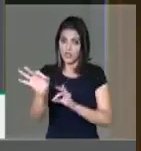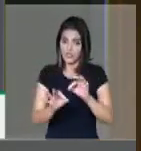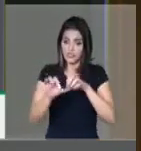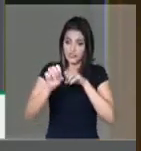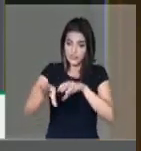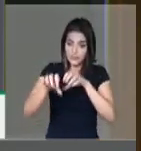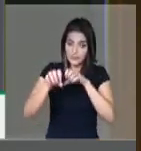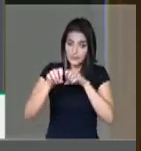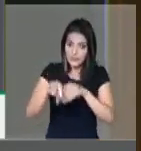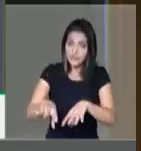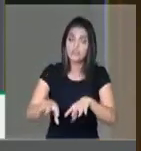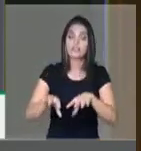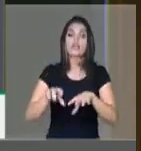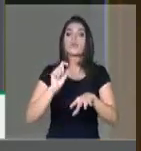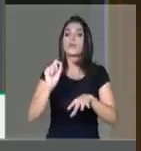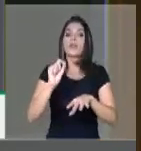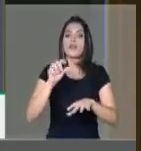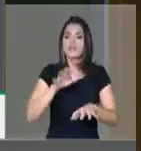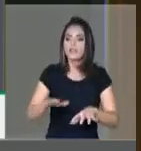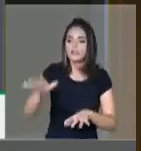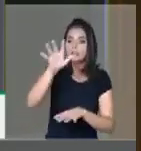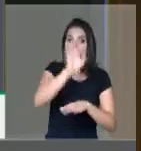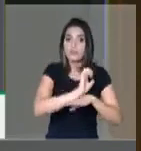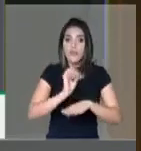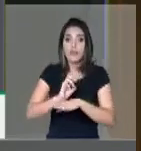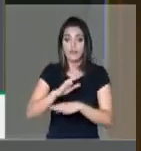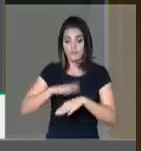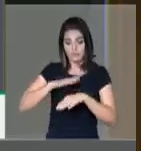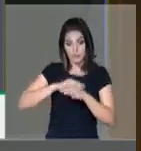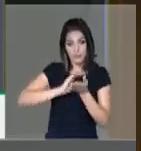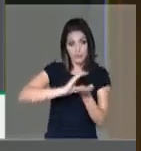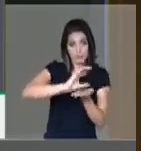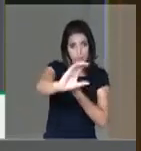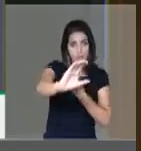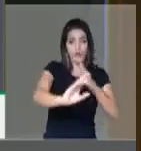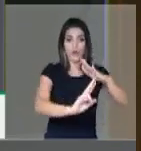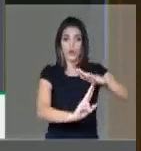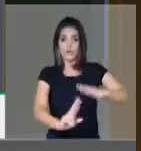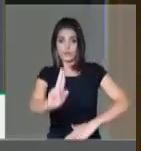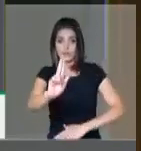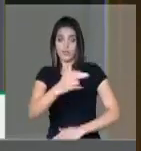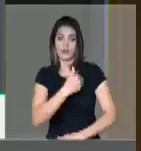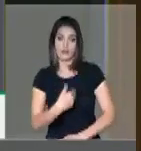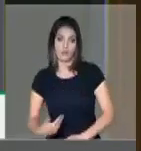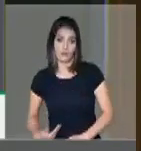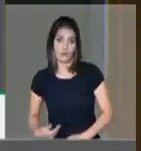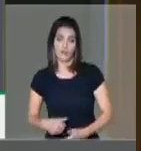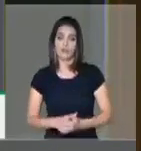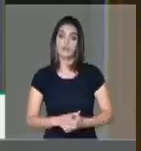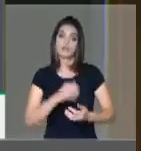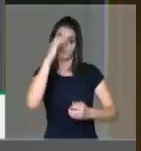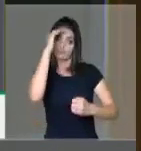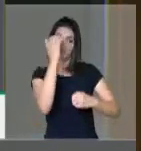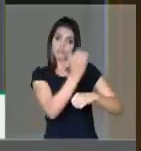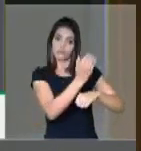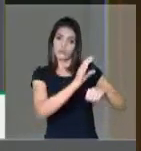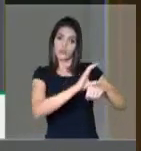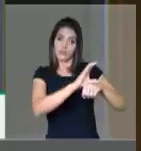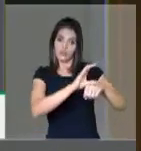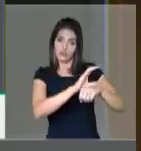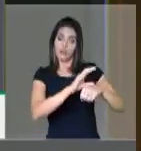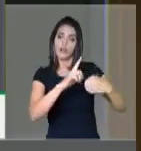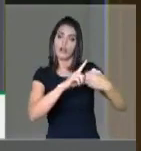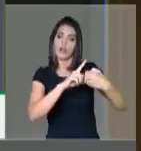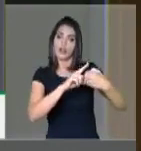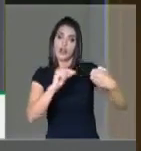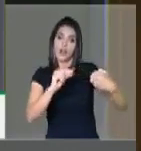territórios, financiará as instituições de ensino públicas federais, como corolário ao artigo 55 da